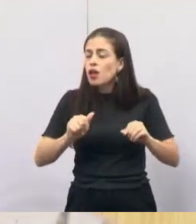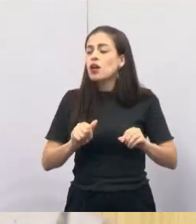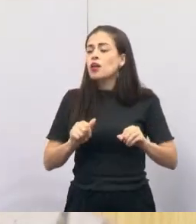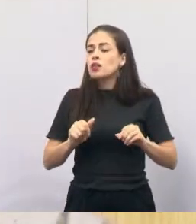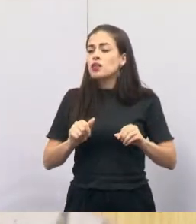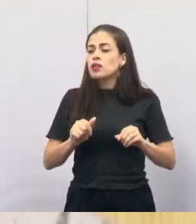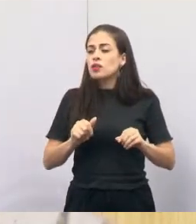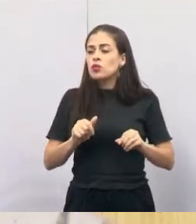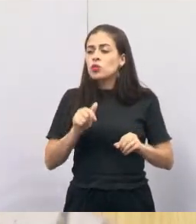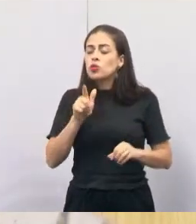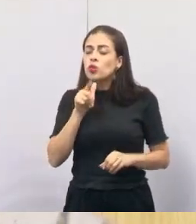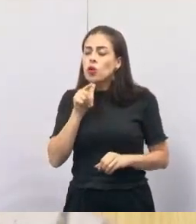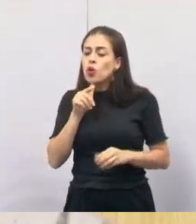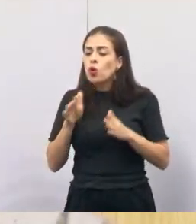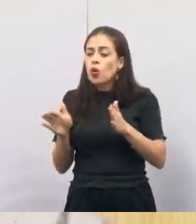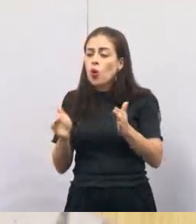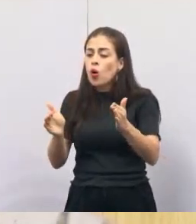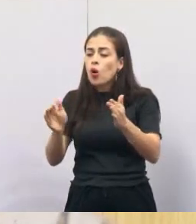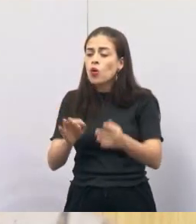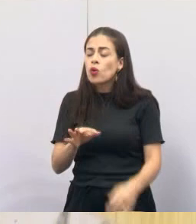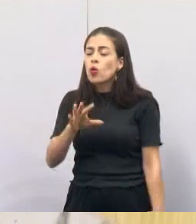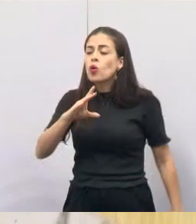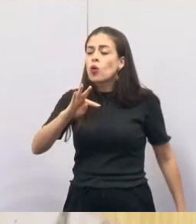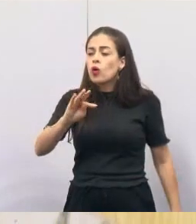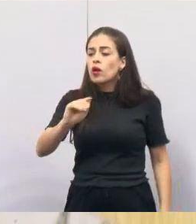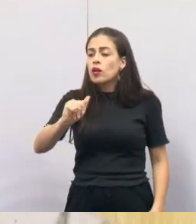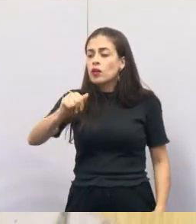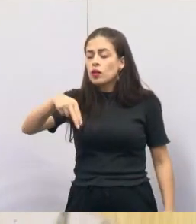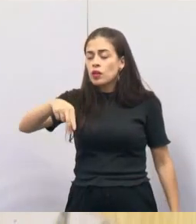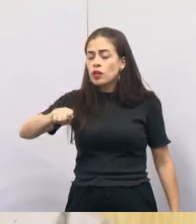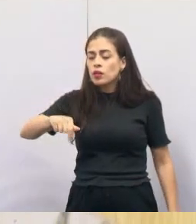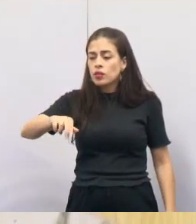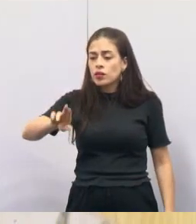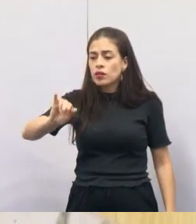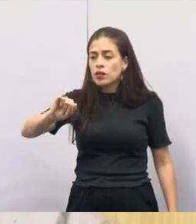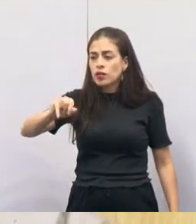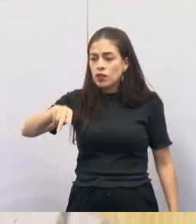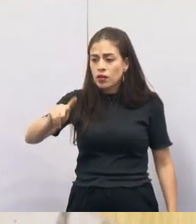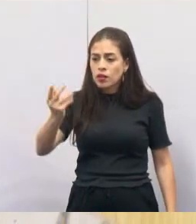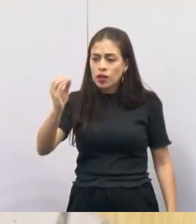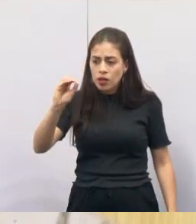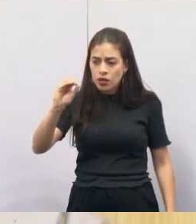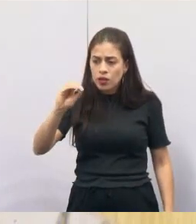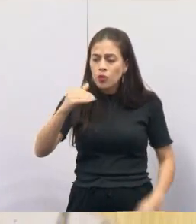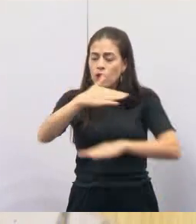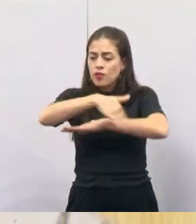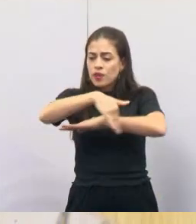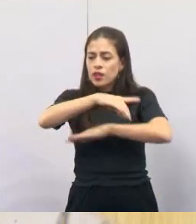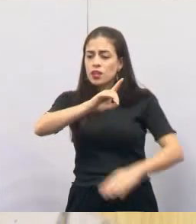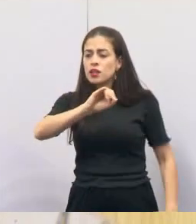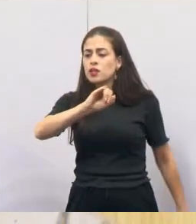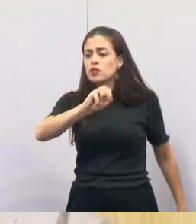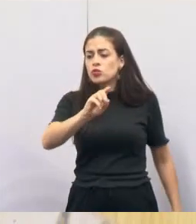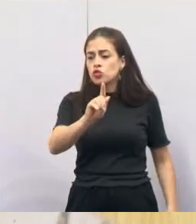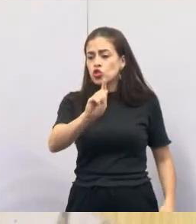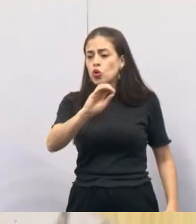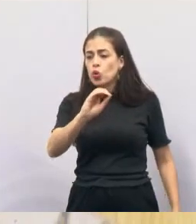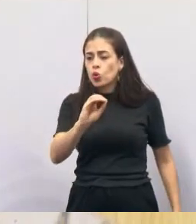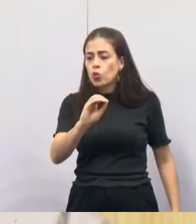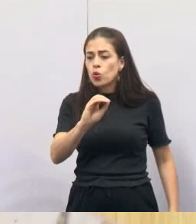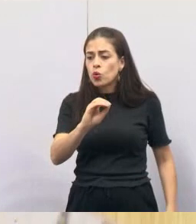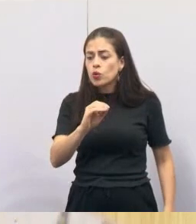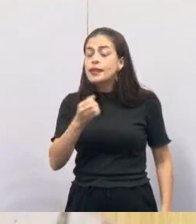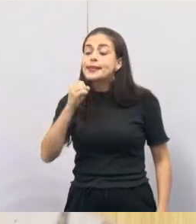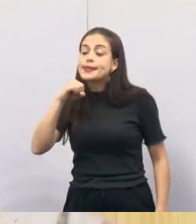parte localizada Avenida Diogo Fontes? Em caso positivo, informar prazo para início das obras